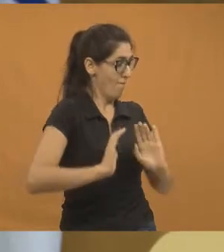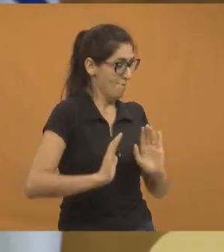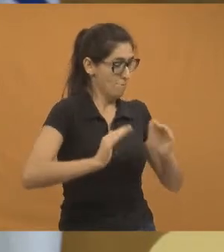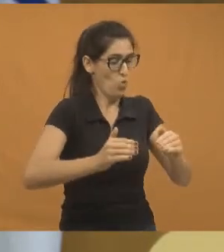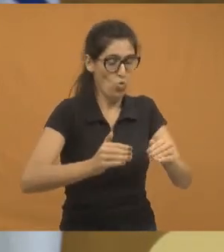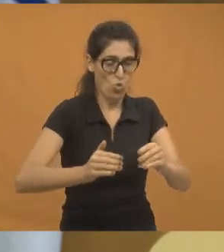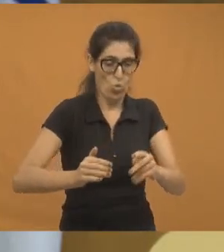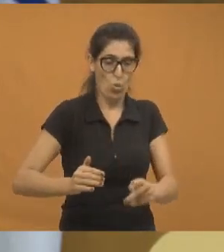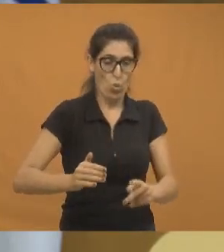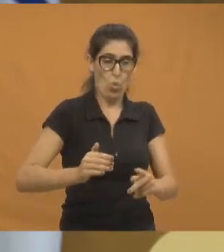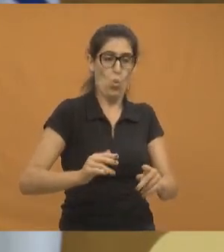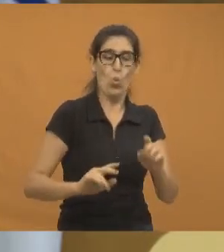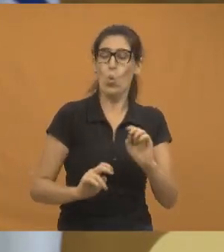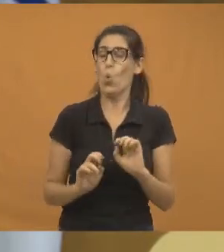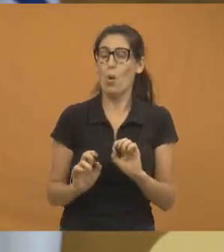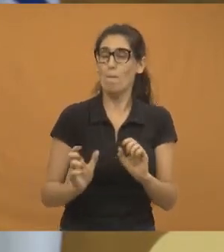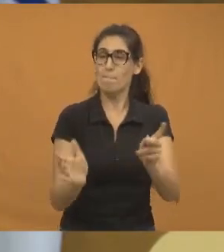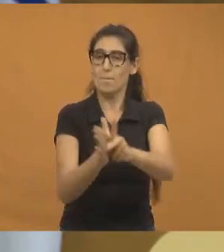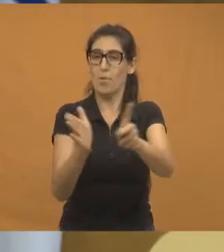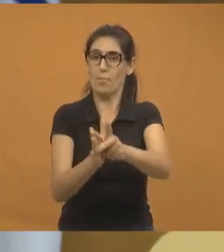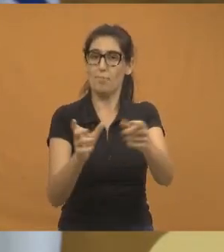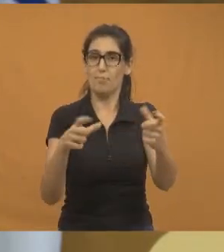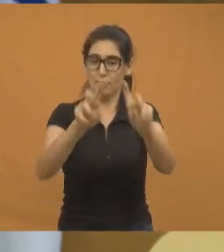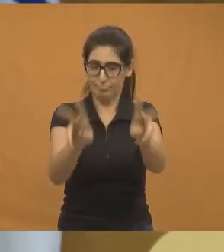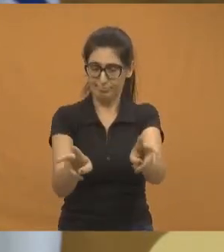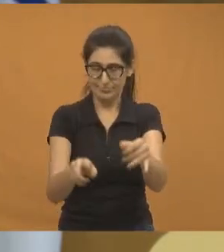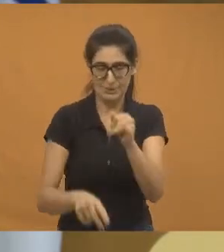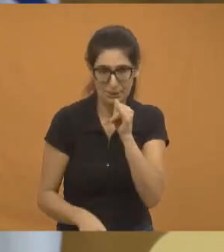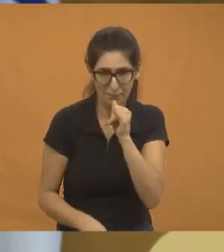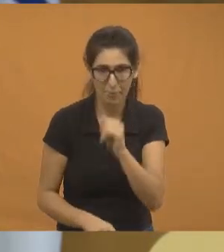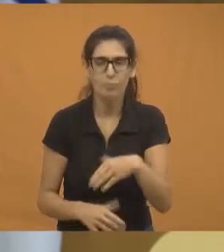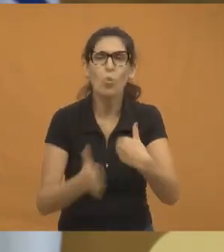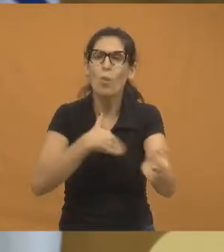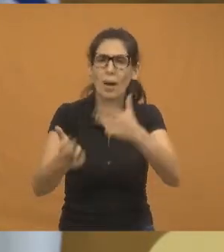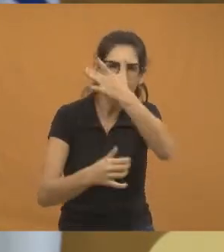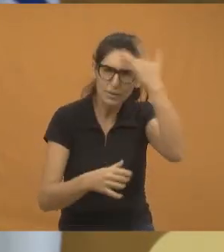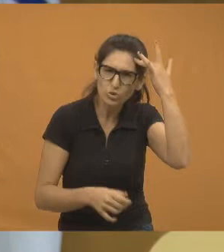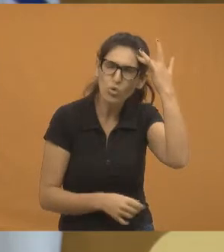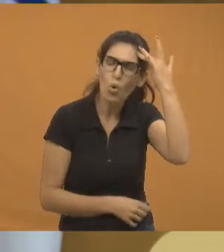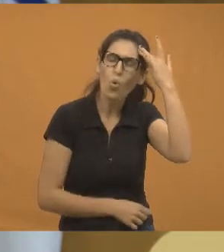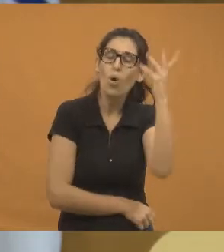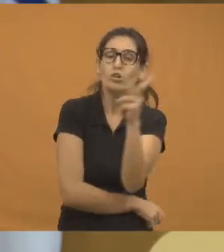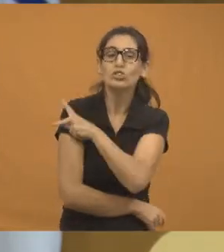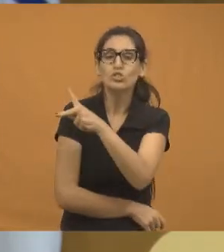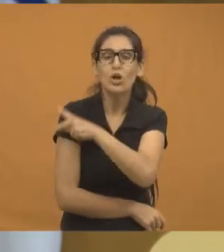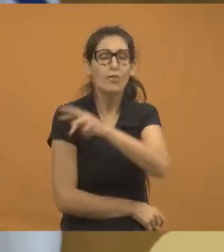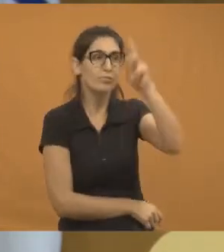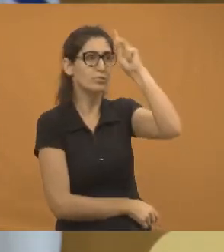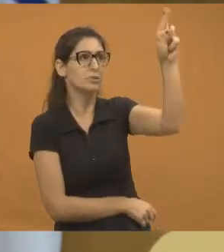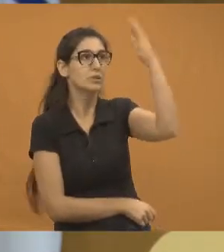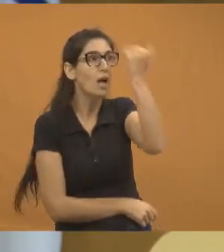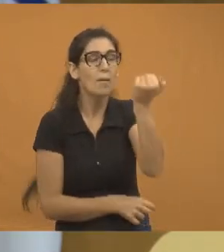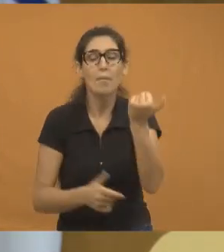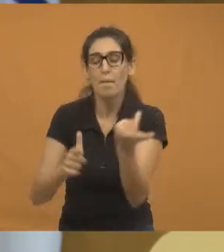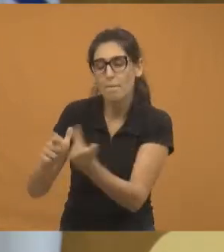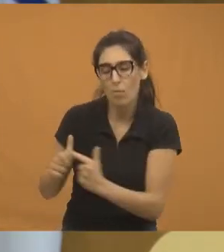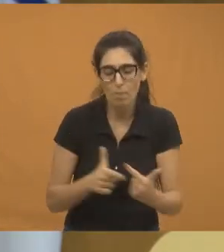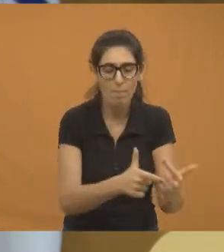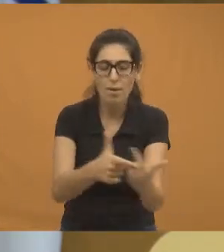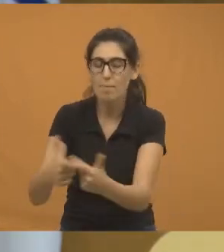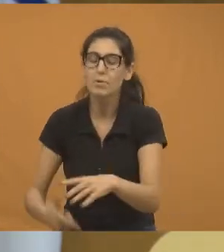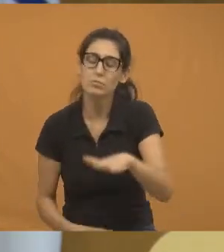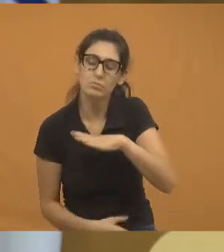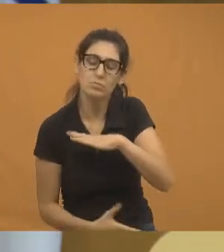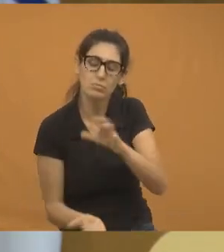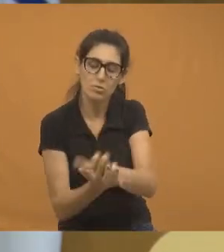gente qualquer administrador de bom senso sabe que nós temos vários problemas nos então nos diz a careira quem